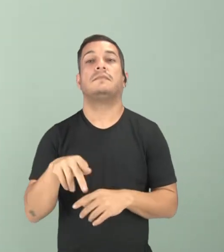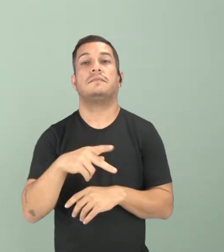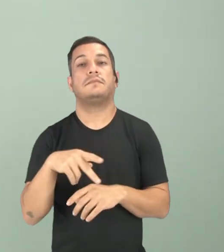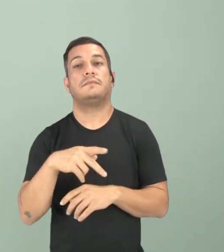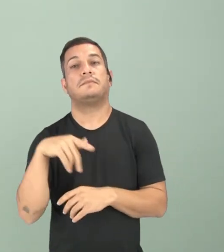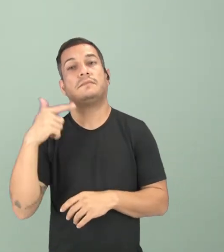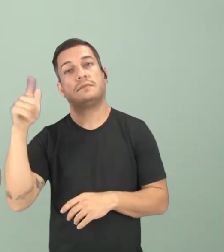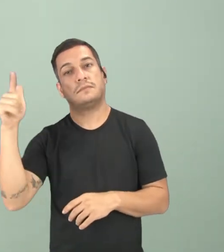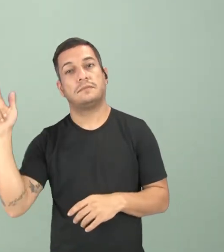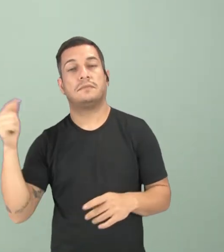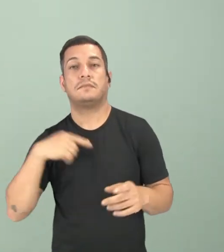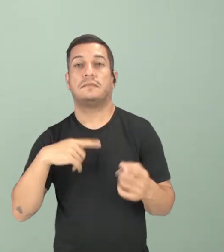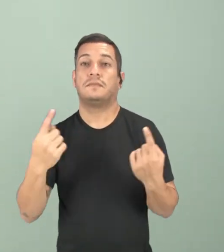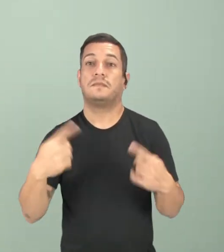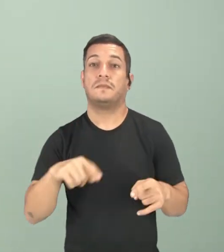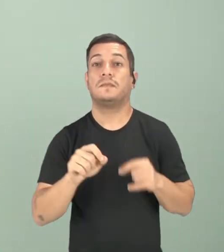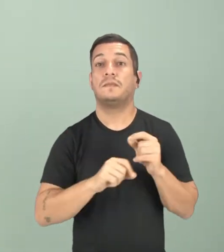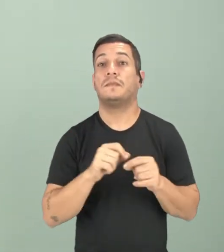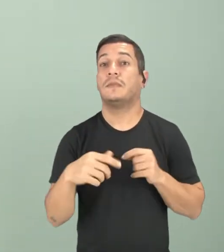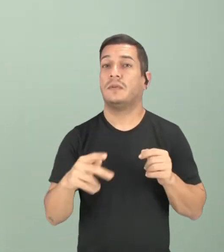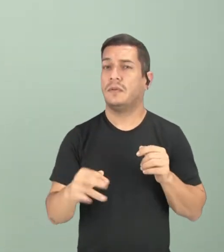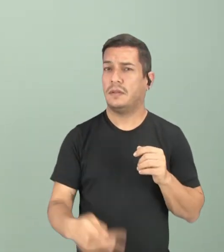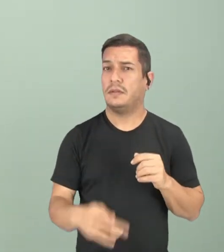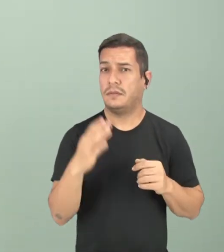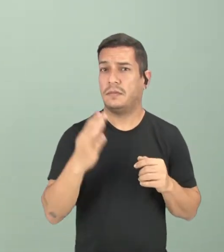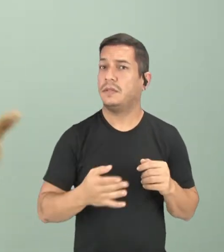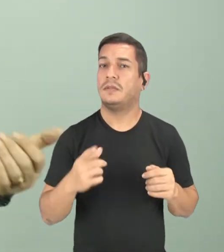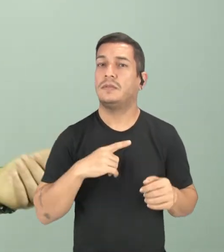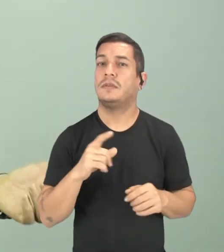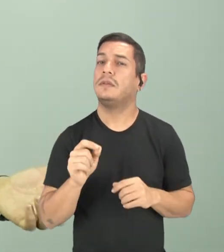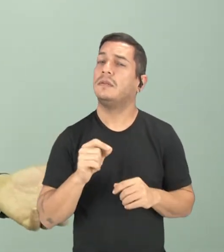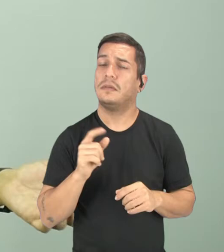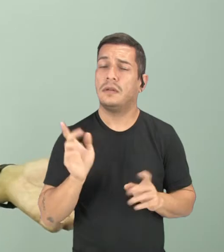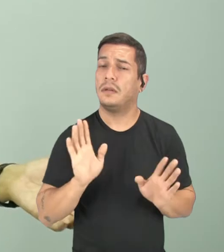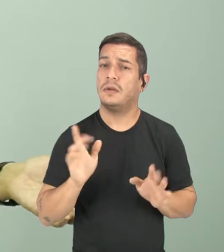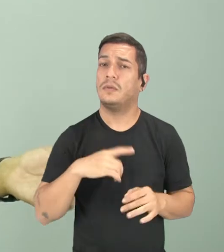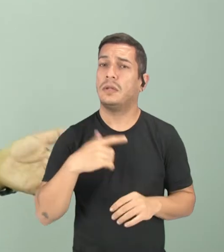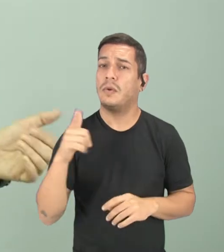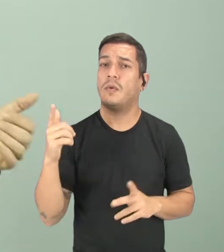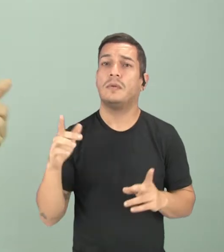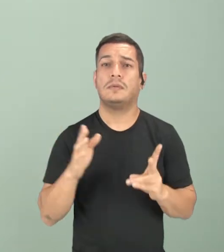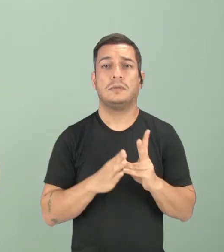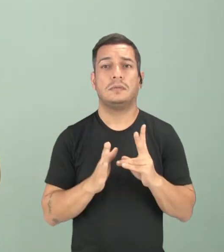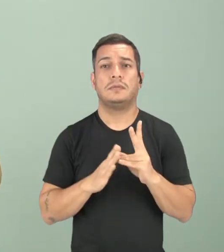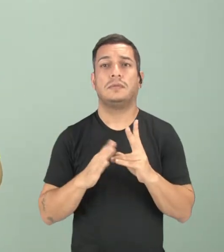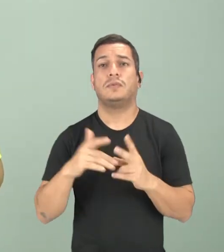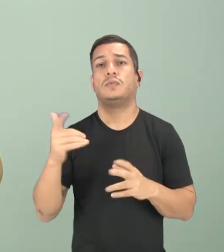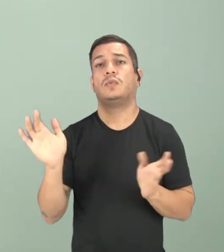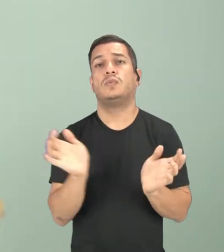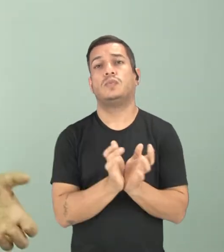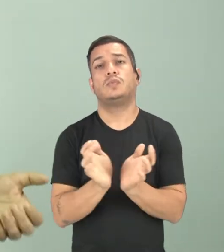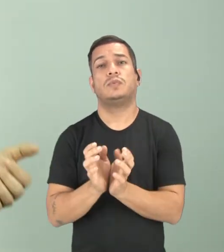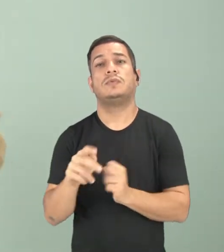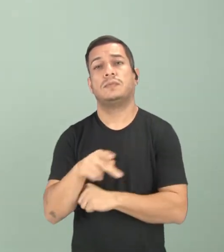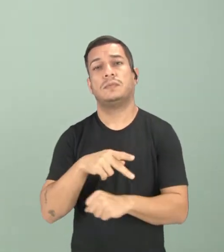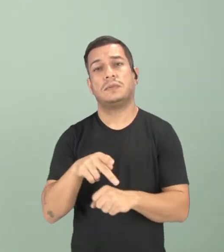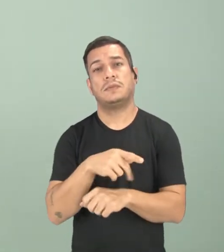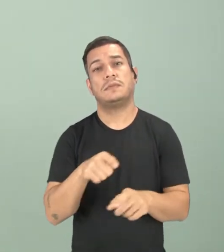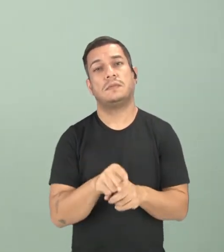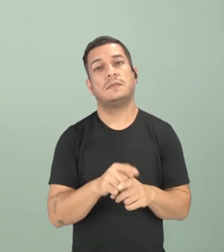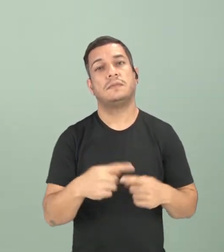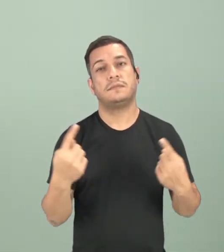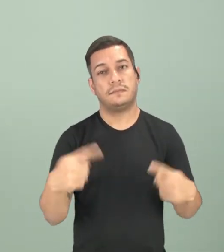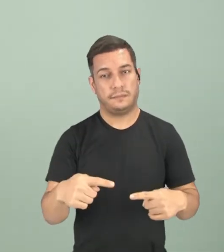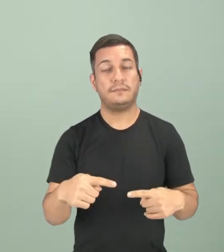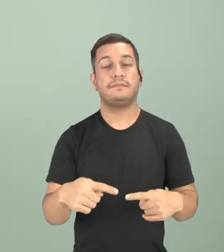dos países vizinhos também. Não é uma competição só do nosso país, a gente tem outros indígenas de outras etnias, de outros países